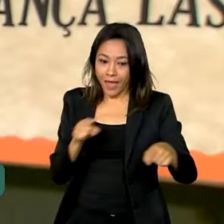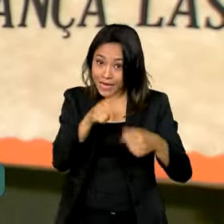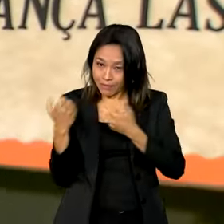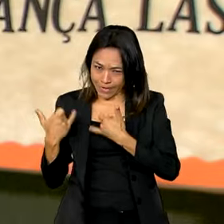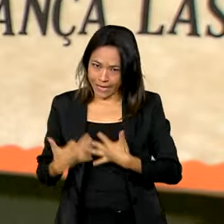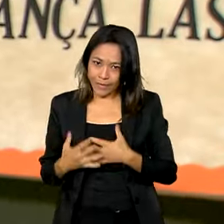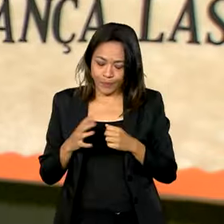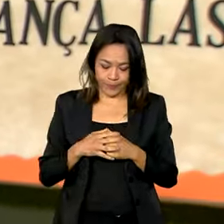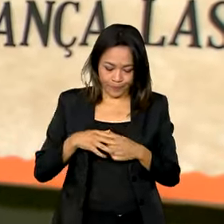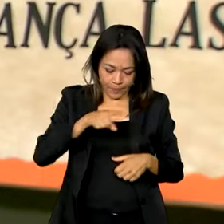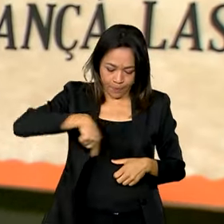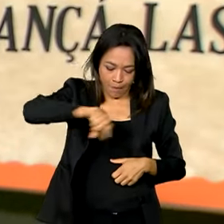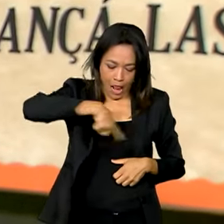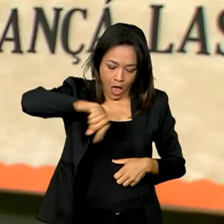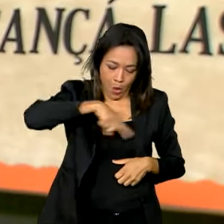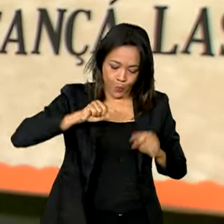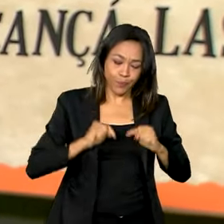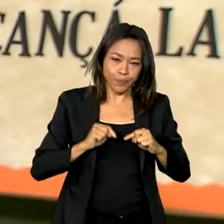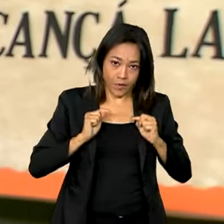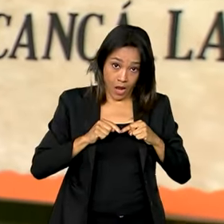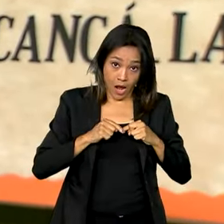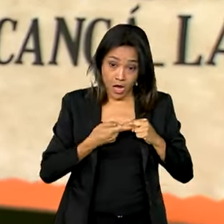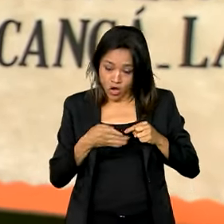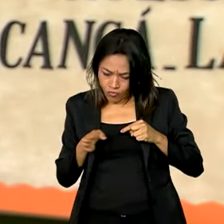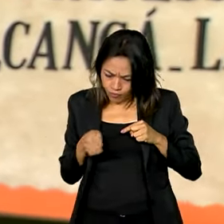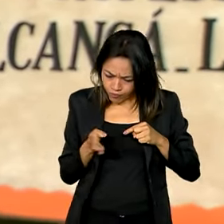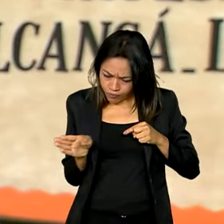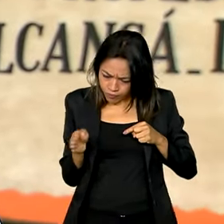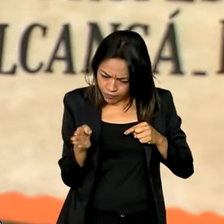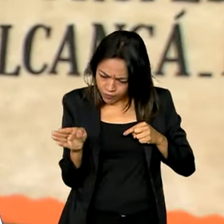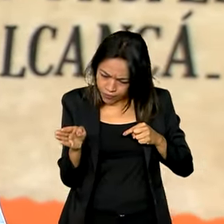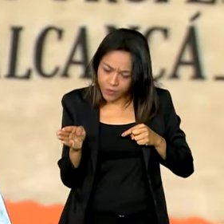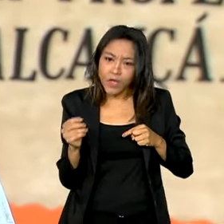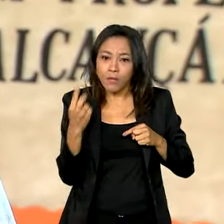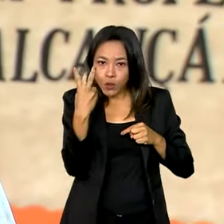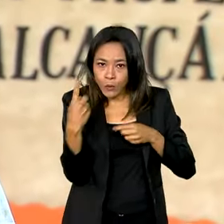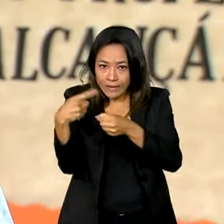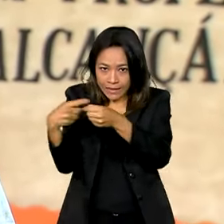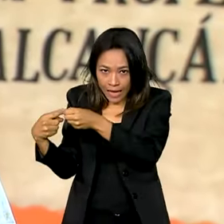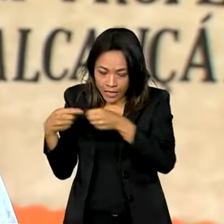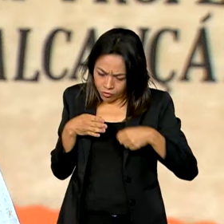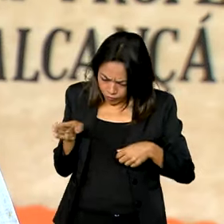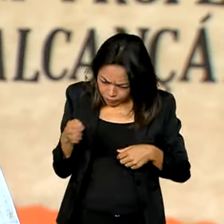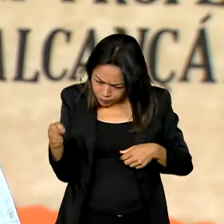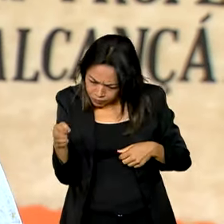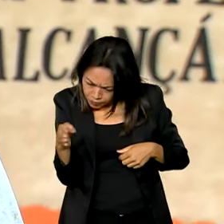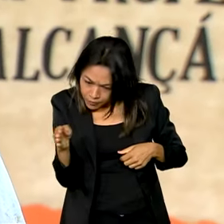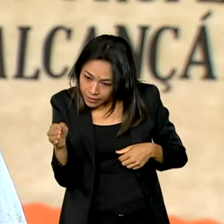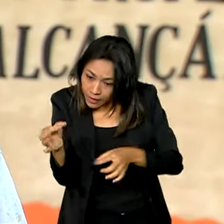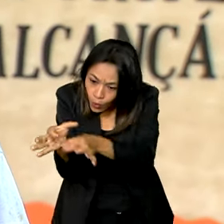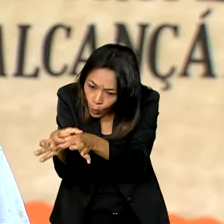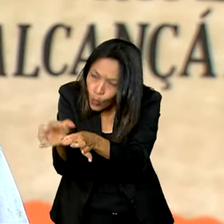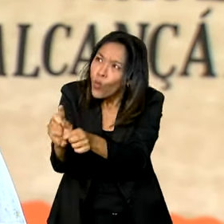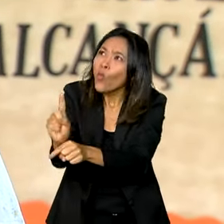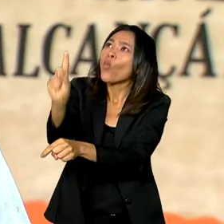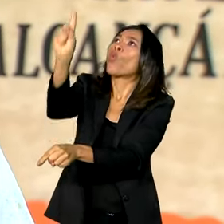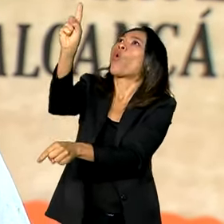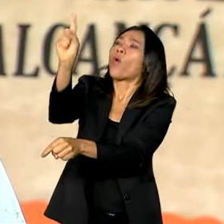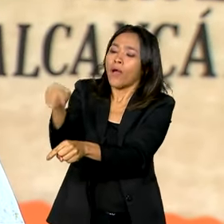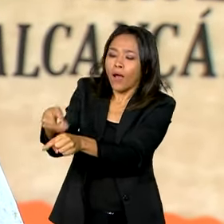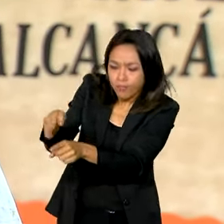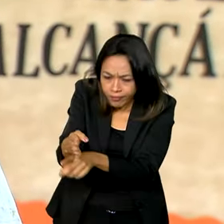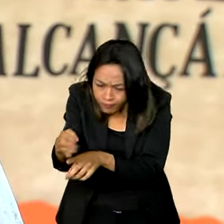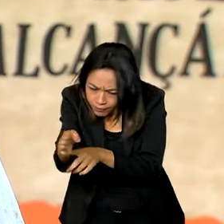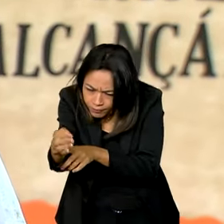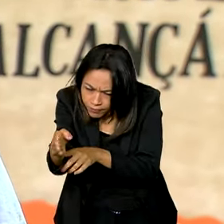da melancia, aí pega sentido cristalino, naí, aí vai pra frente, aí tem uma torre, aí passa dessa torre e vai